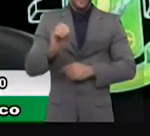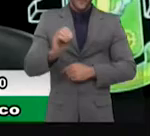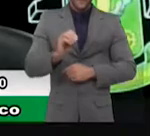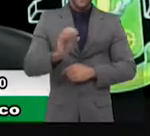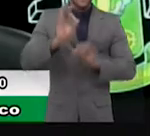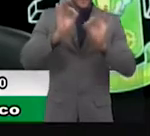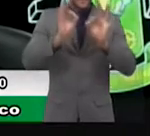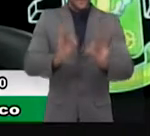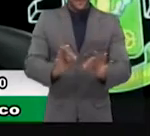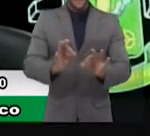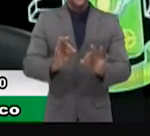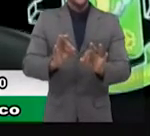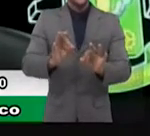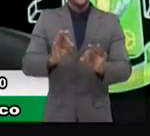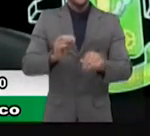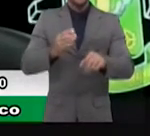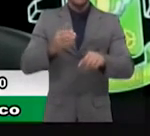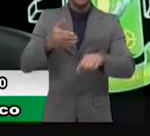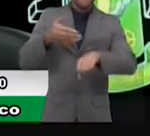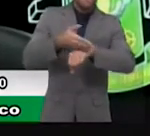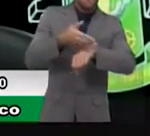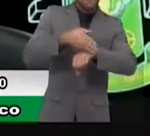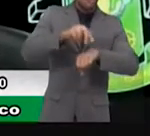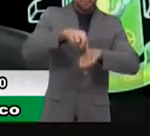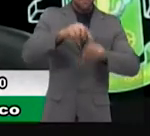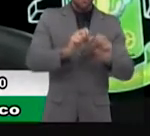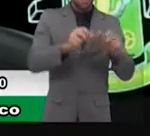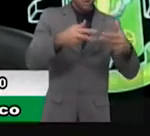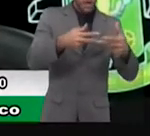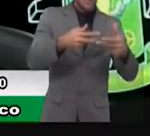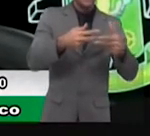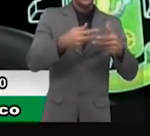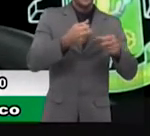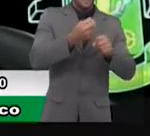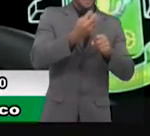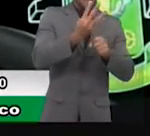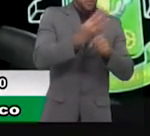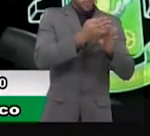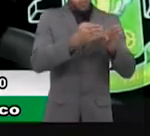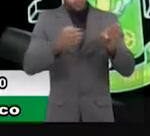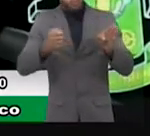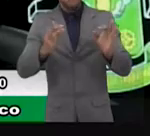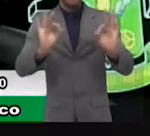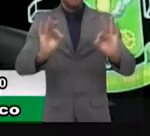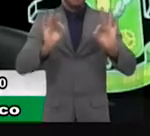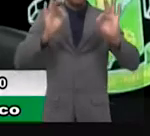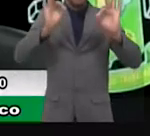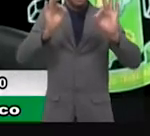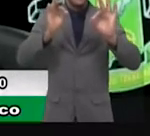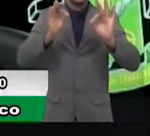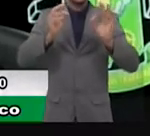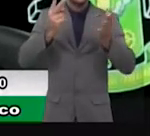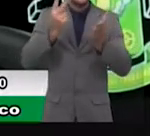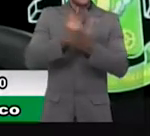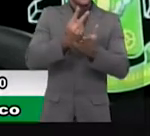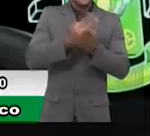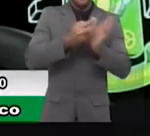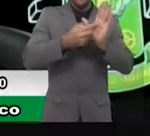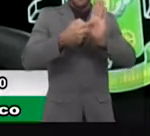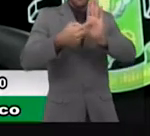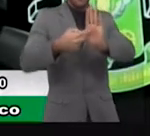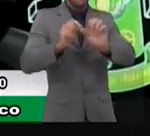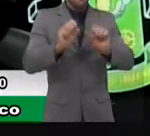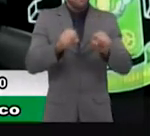certeza vieram para esta casa, exerceram o seu mandato com maestria e deixaram o seu legado aqui